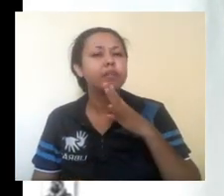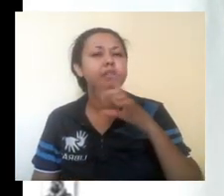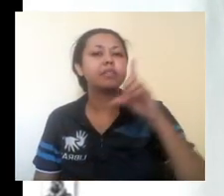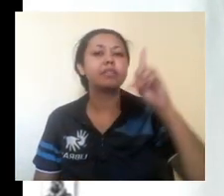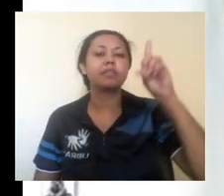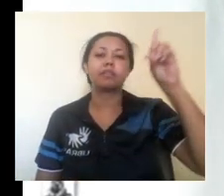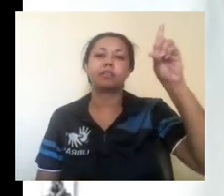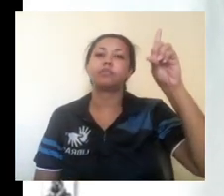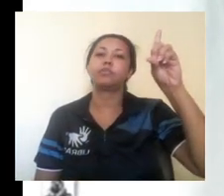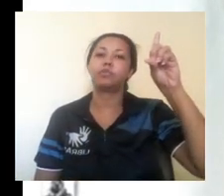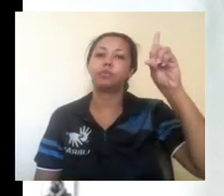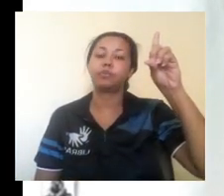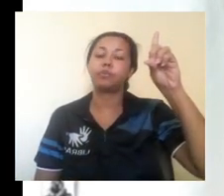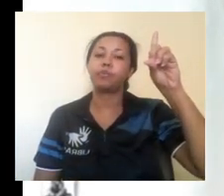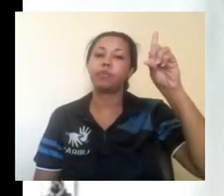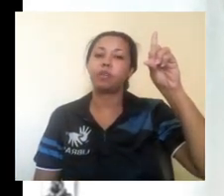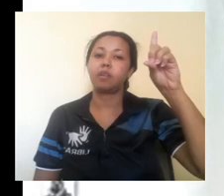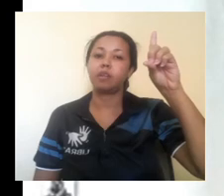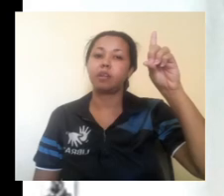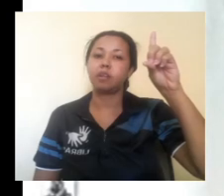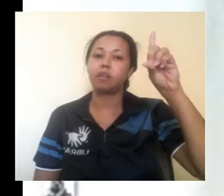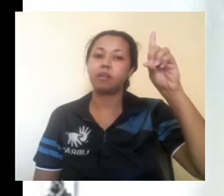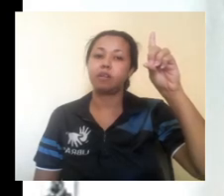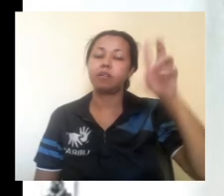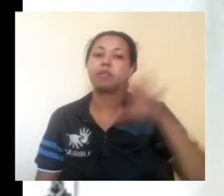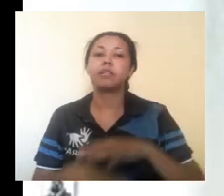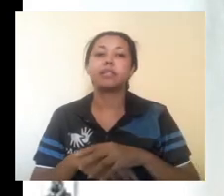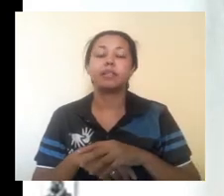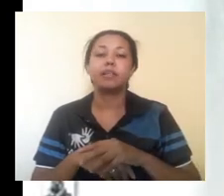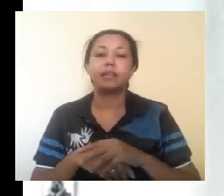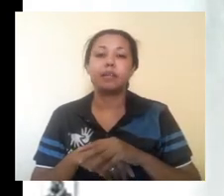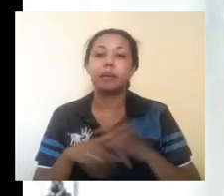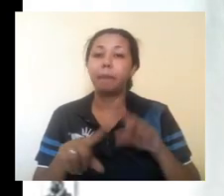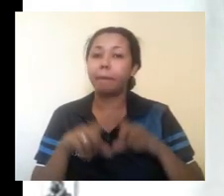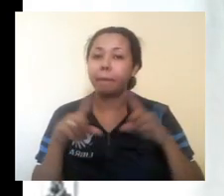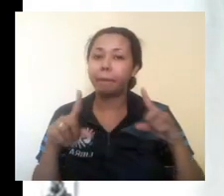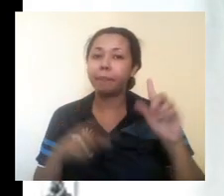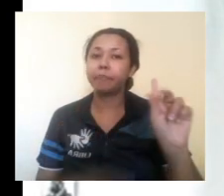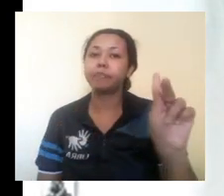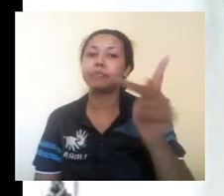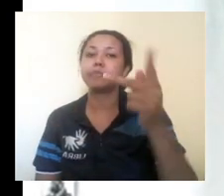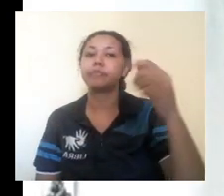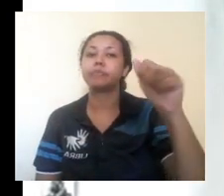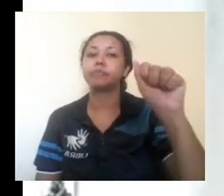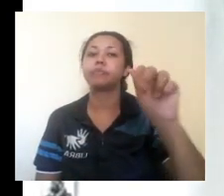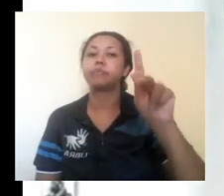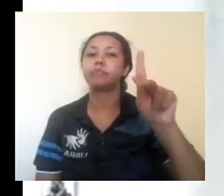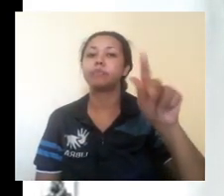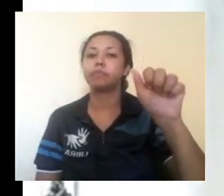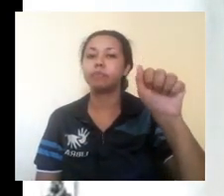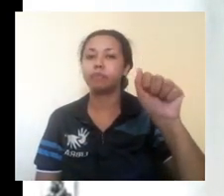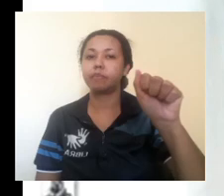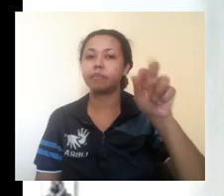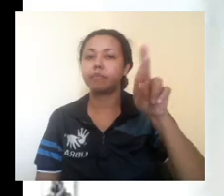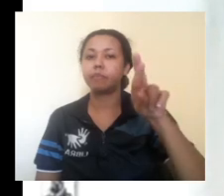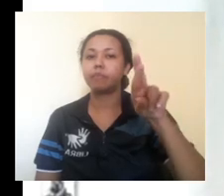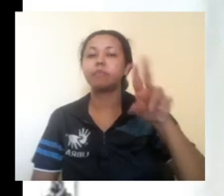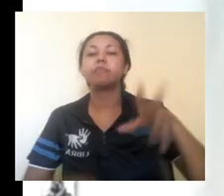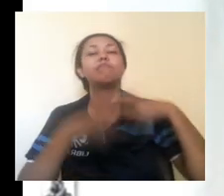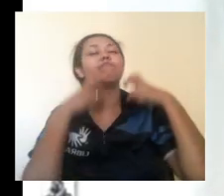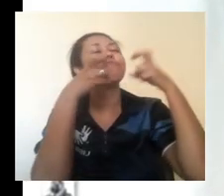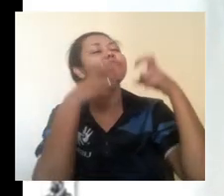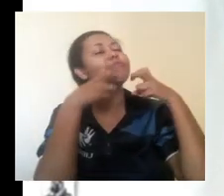numa situação desesperadora, ela ia morrer com seu filho com sede, e Agar clamou ao Senhor, e ali o